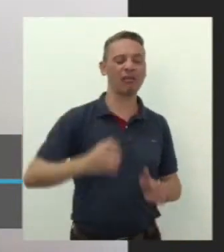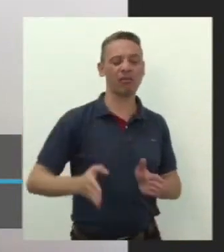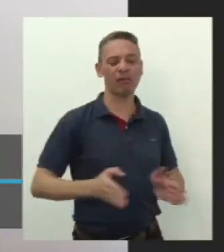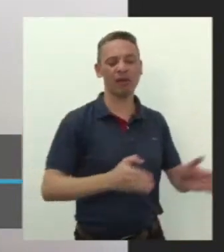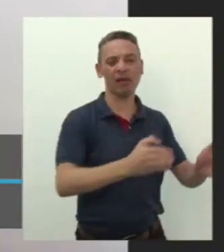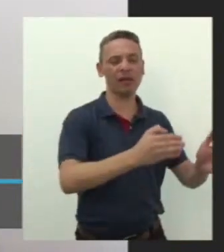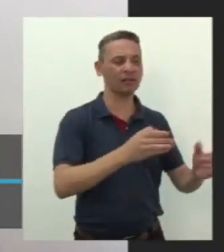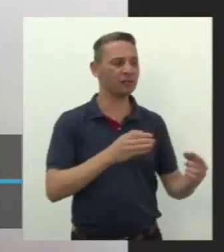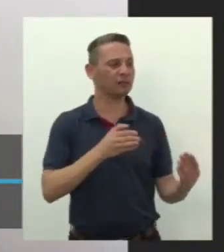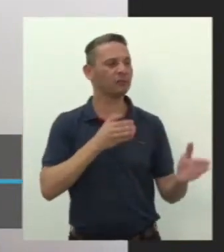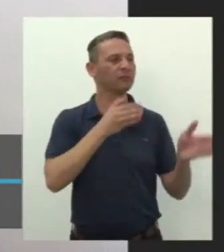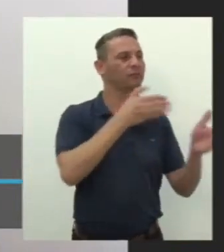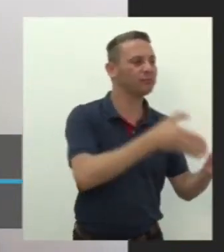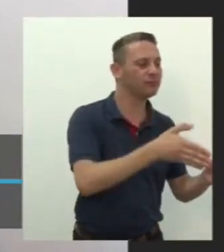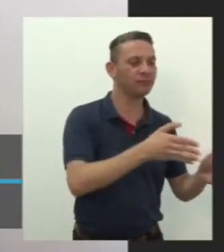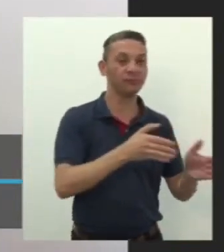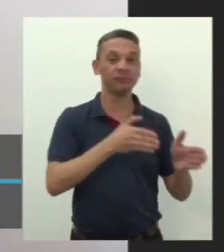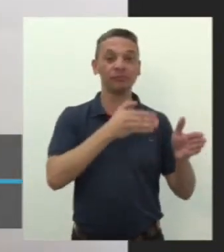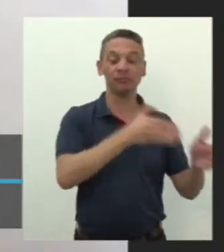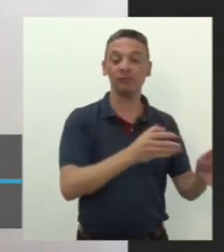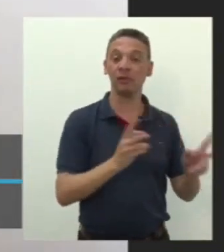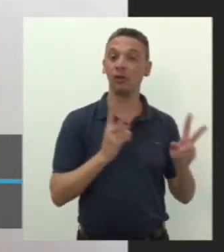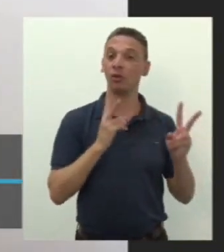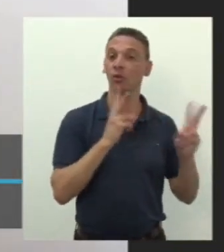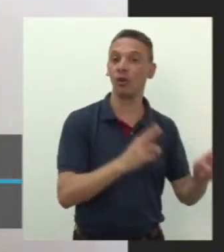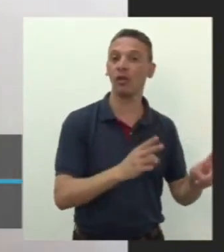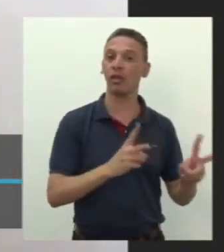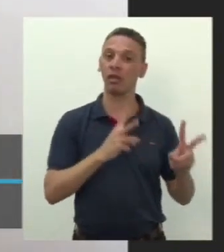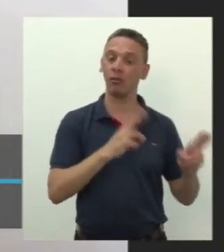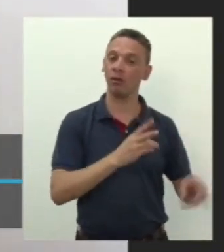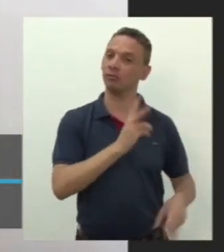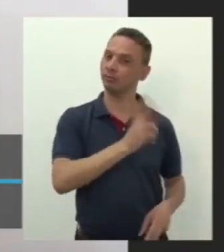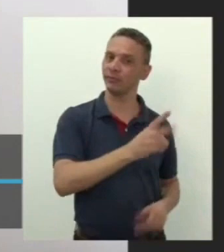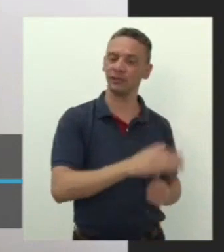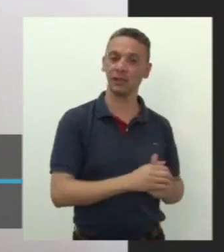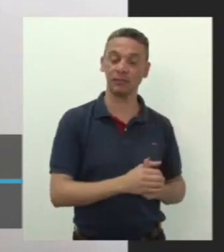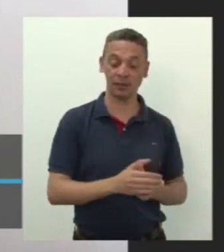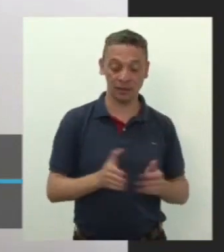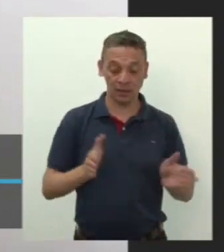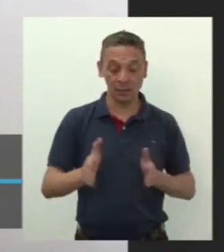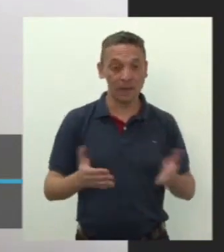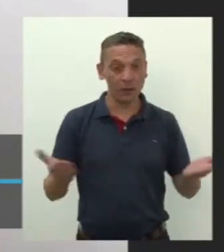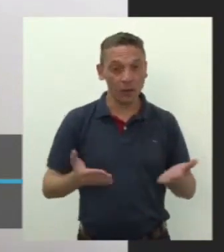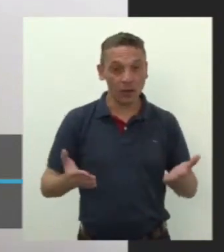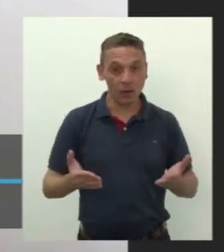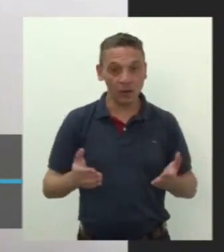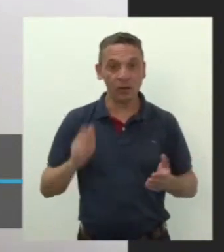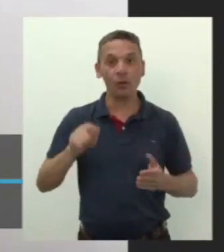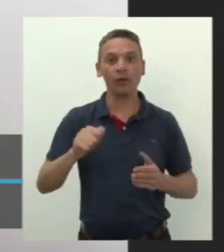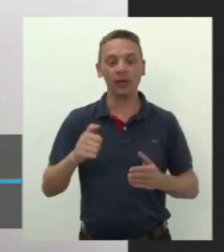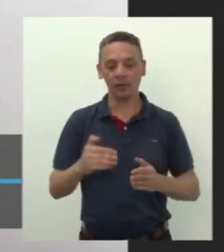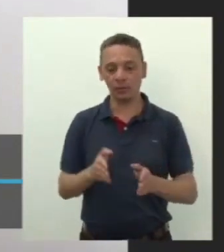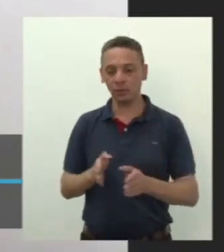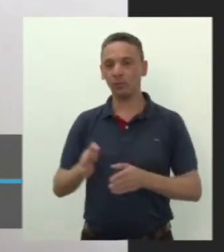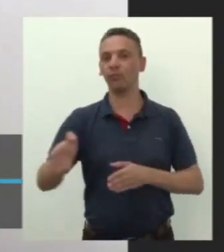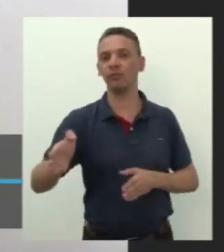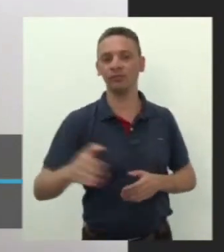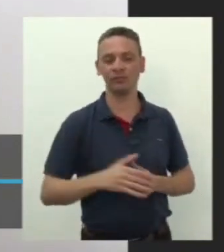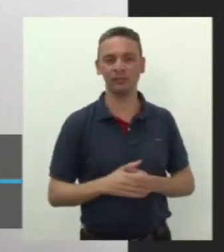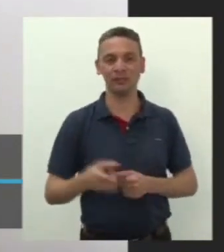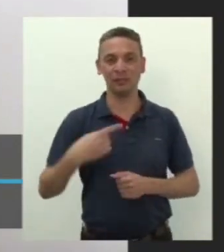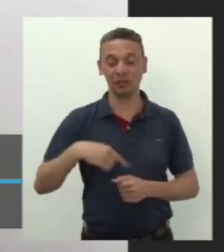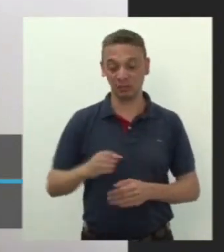levam sempre aos mesmos lugares. É o tempo de travessia, e se não ousarmos